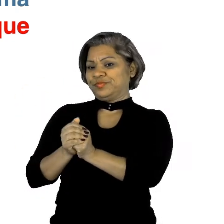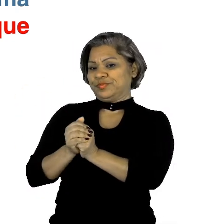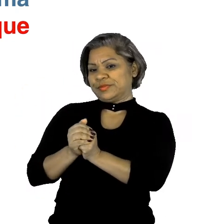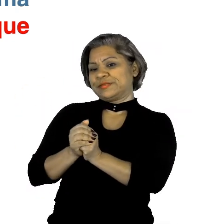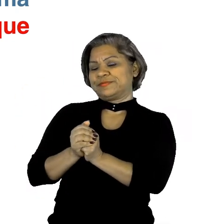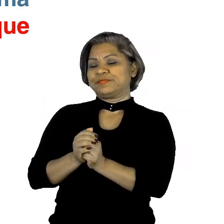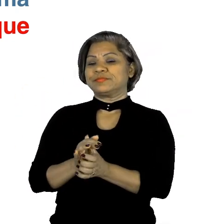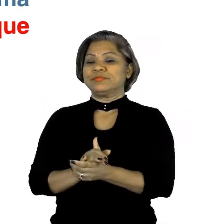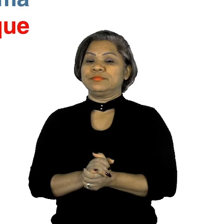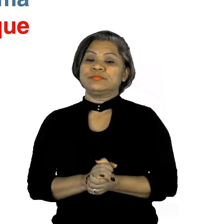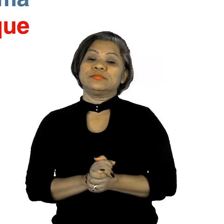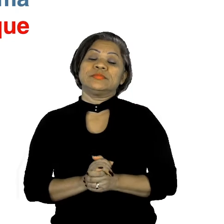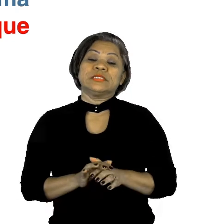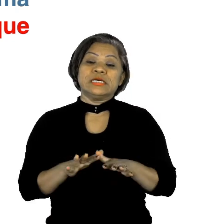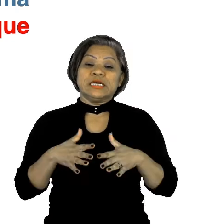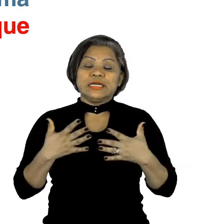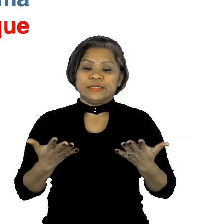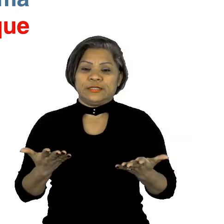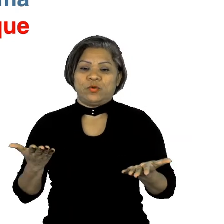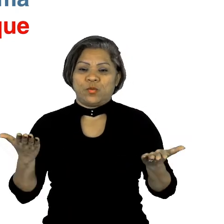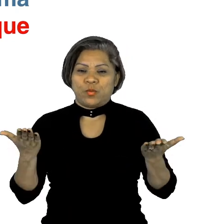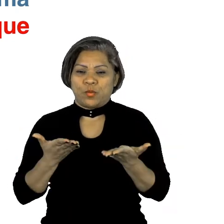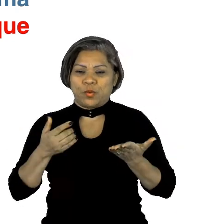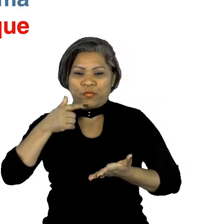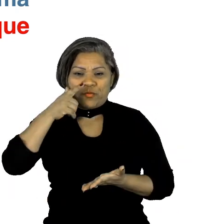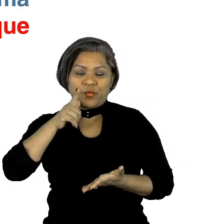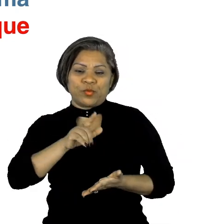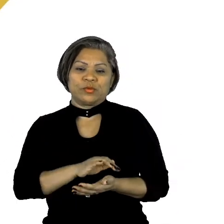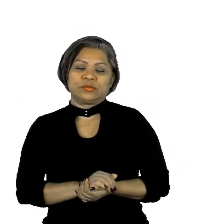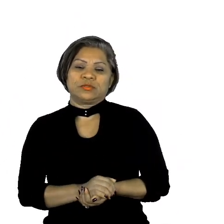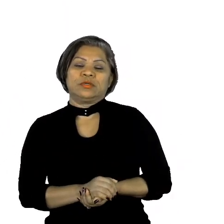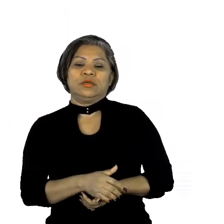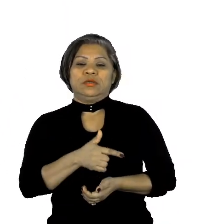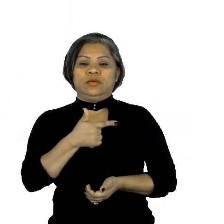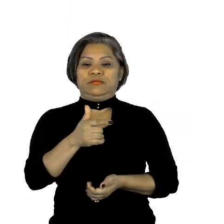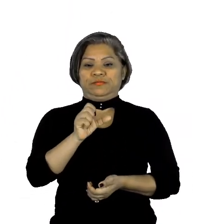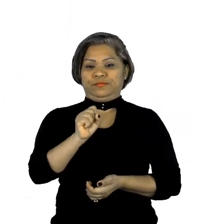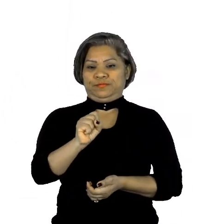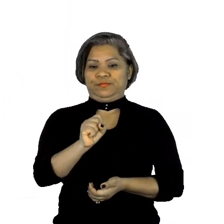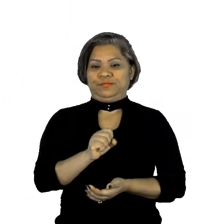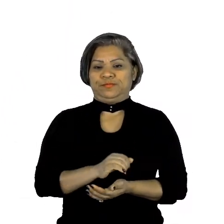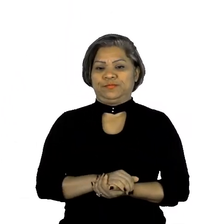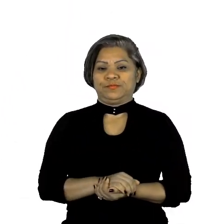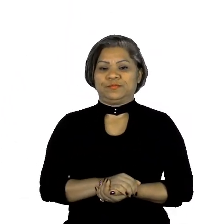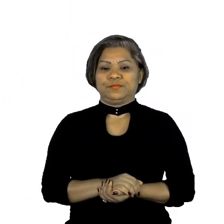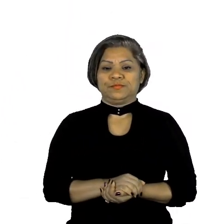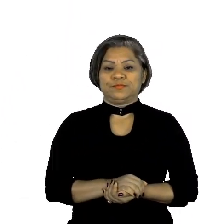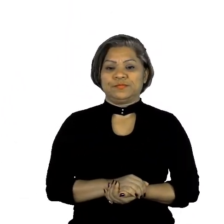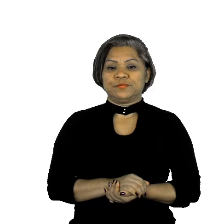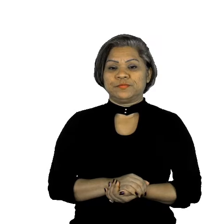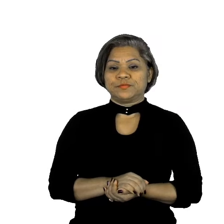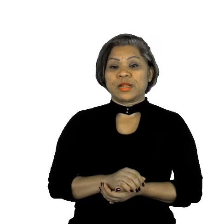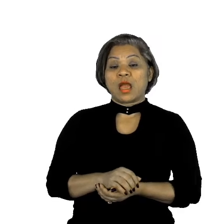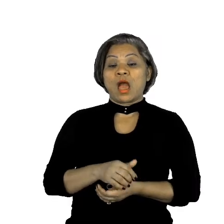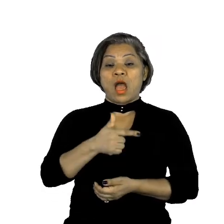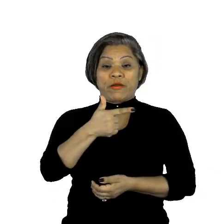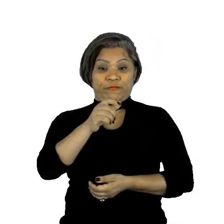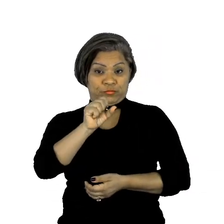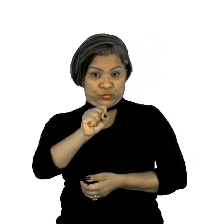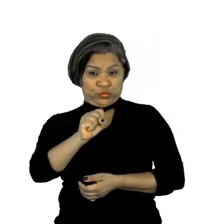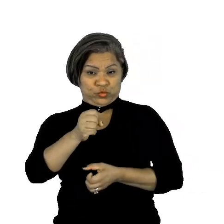pergunta. Vamos tentar responder aí a questão 28, ok? A questão 28 fala o seguinte: